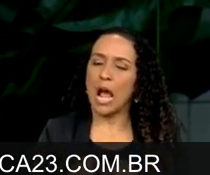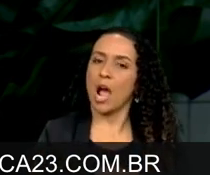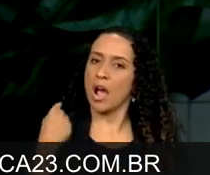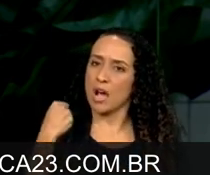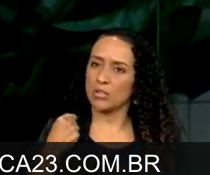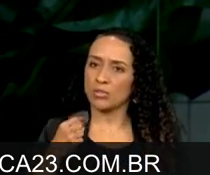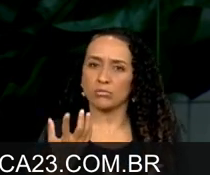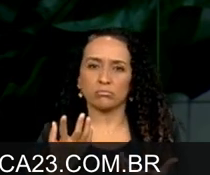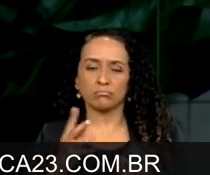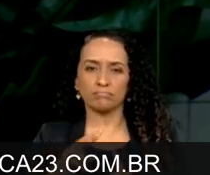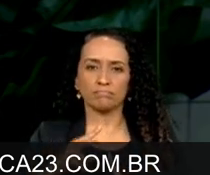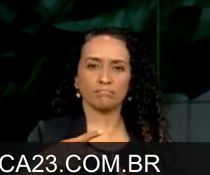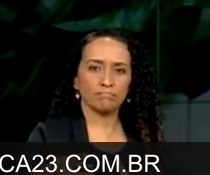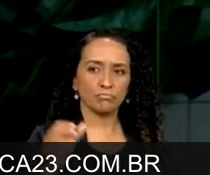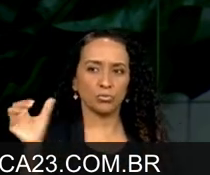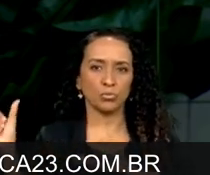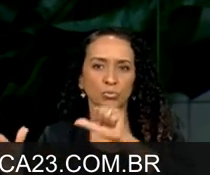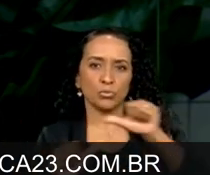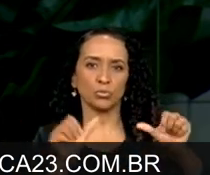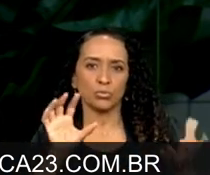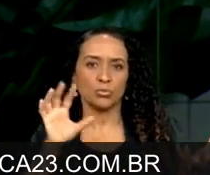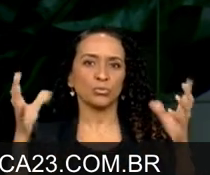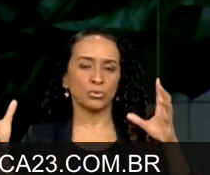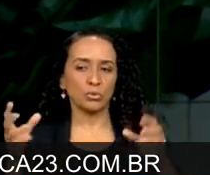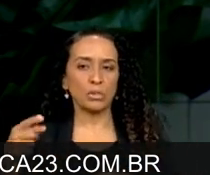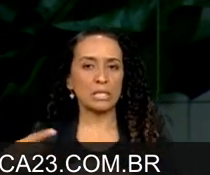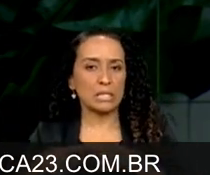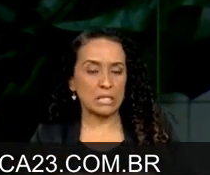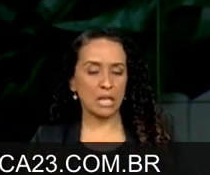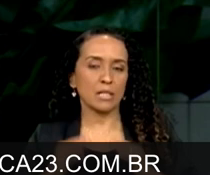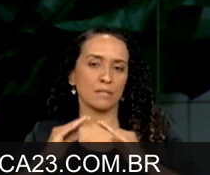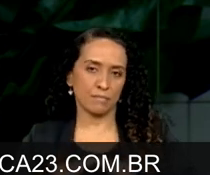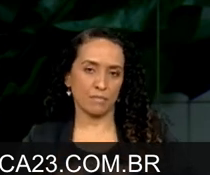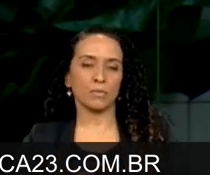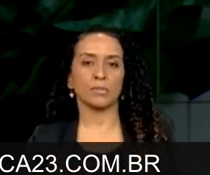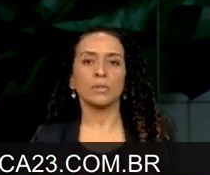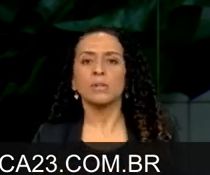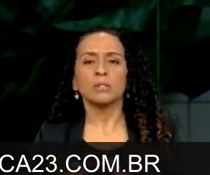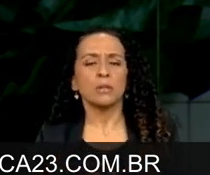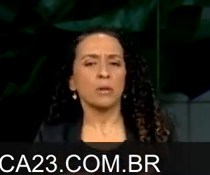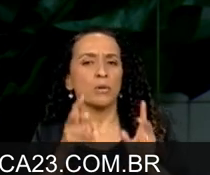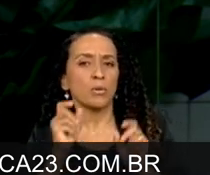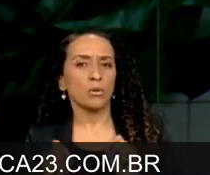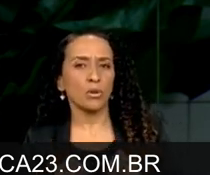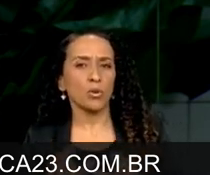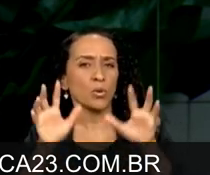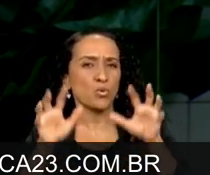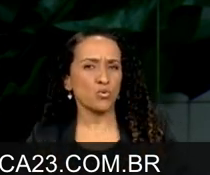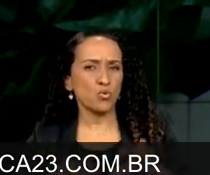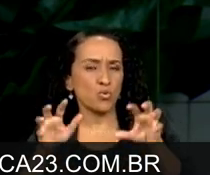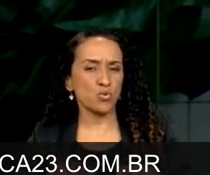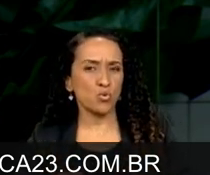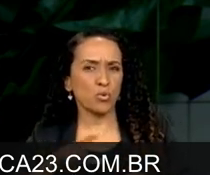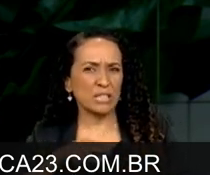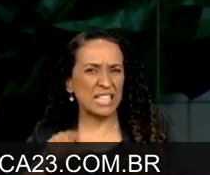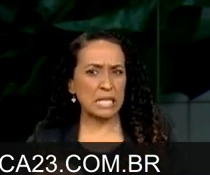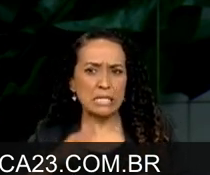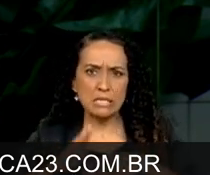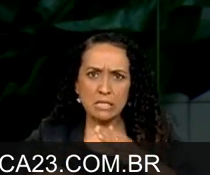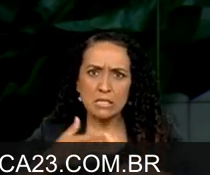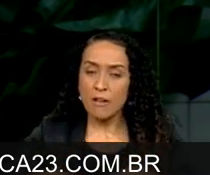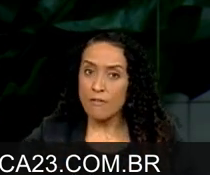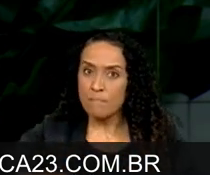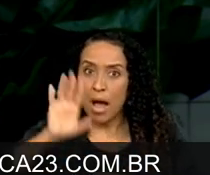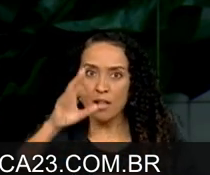os efeitos das mudanças climáticas nas cidades onde vivem. E notaram também que as chuvas estão vindo cada vez